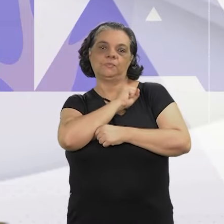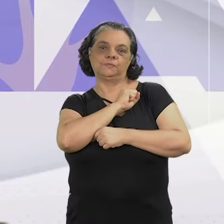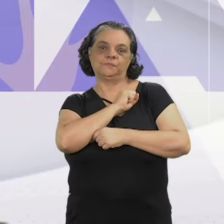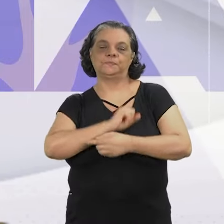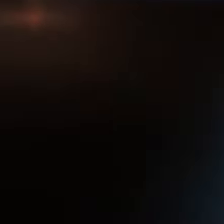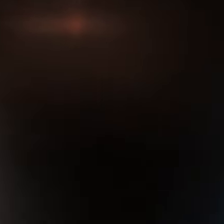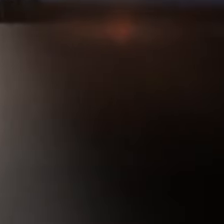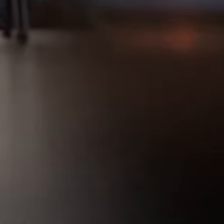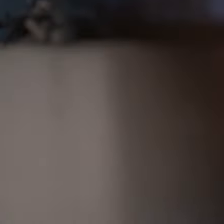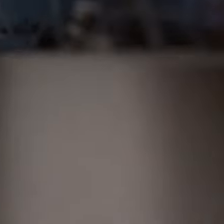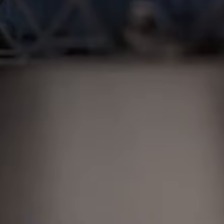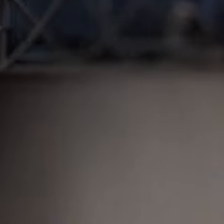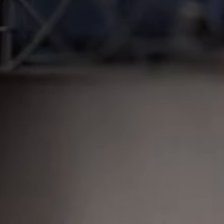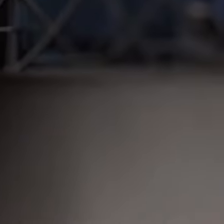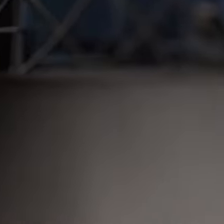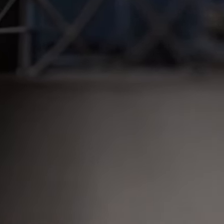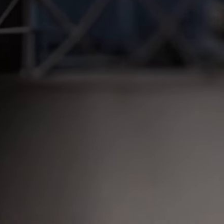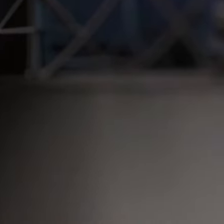já já